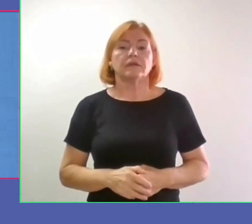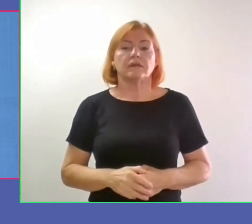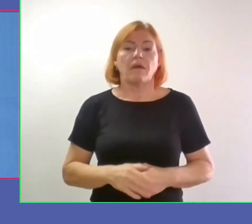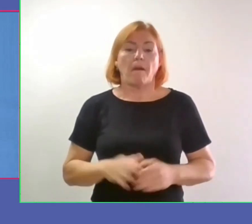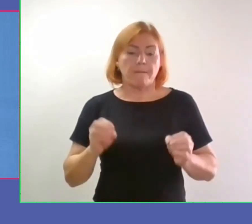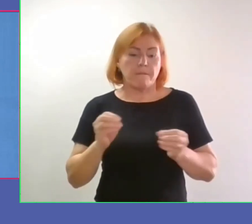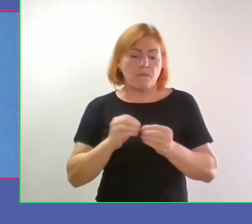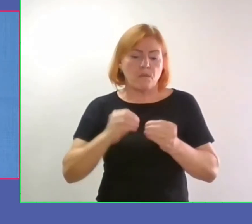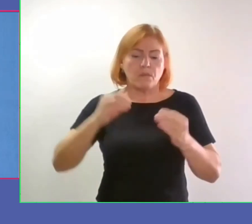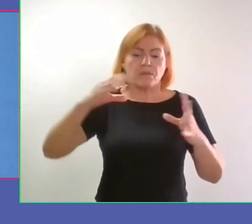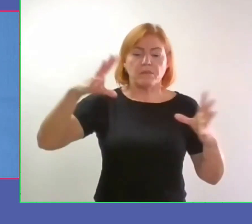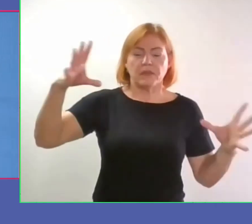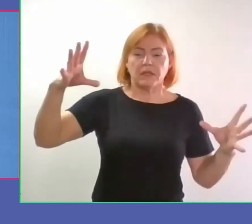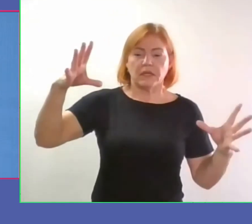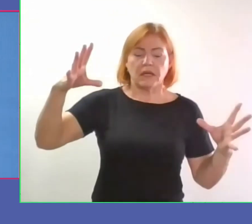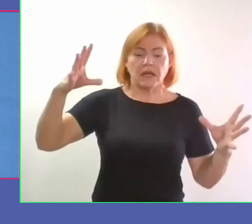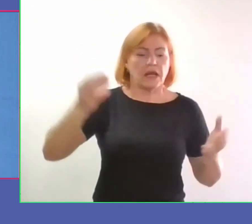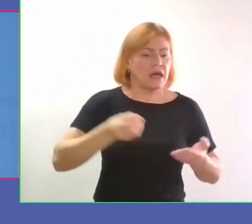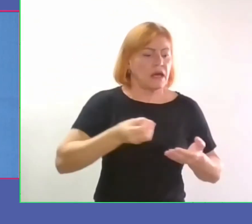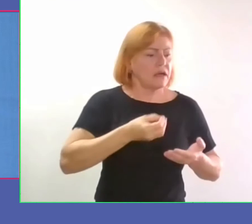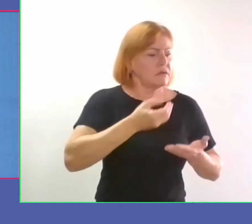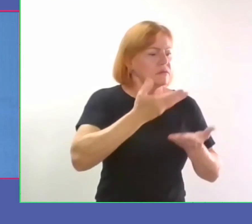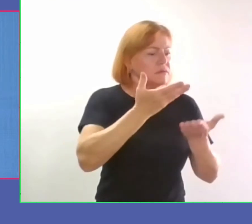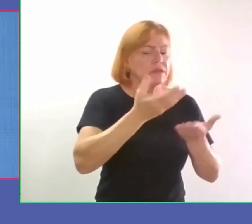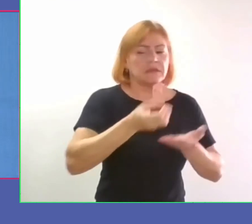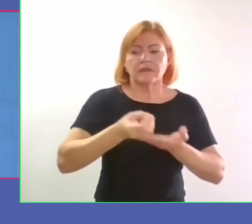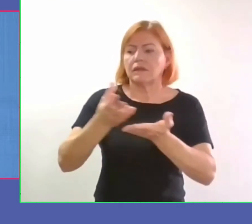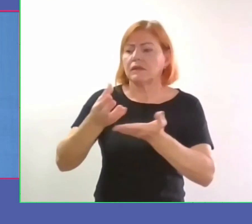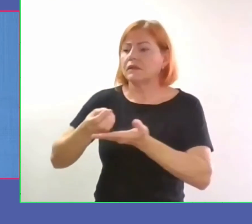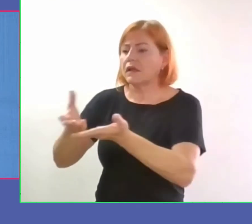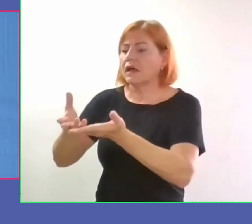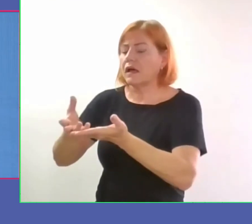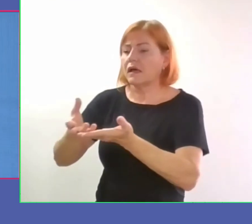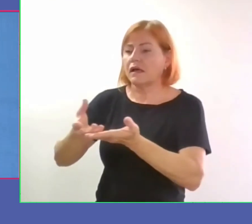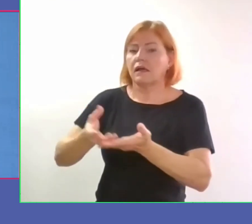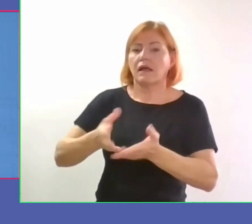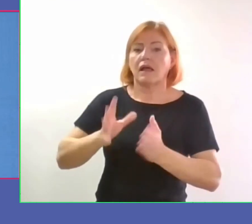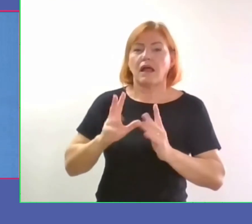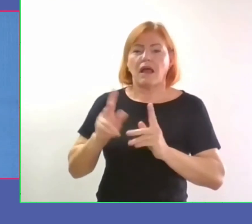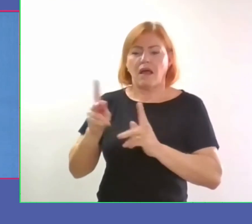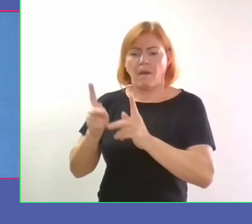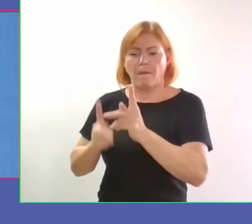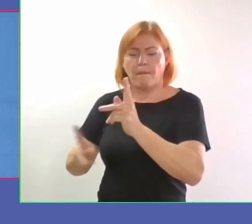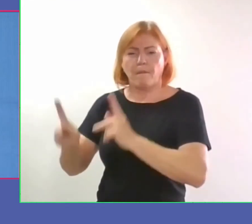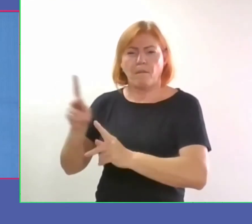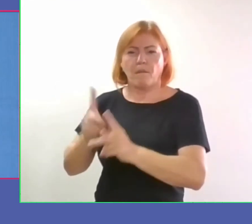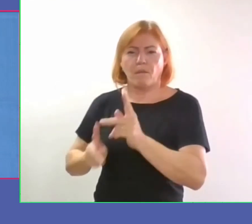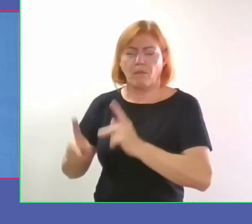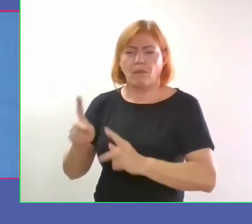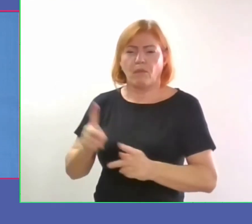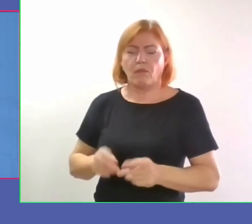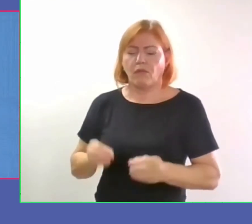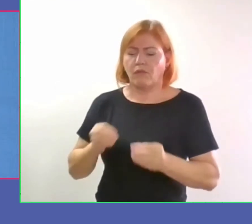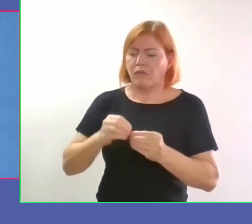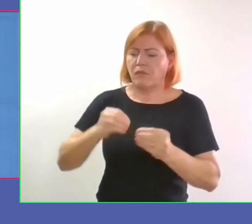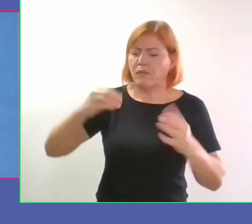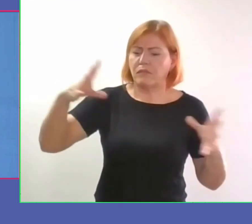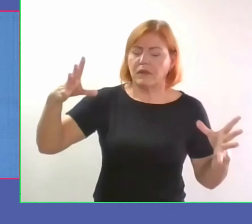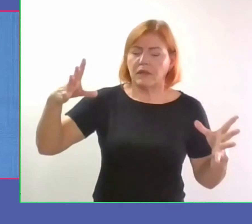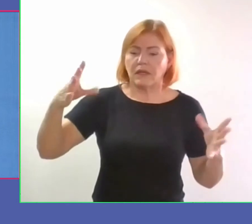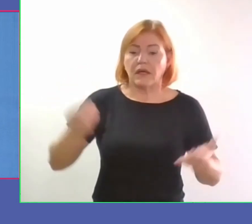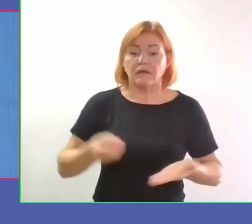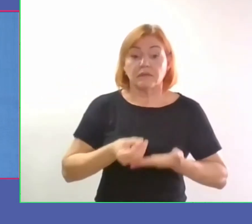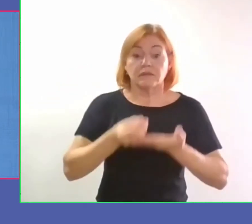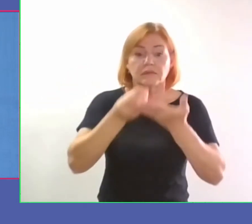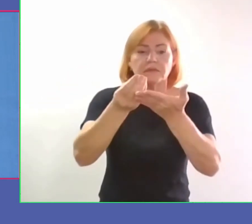acontece quando nós oferecemos o pouco que nós temos para o Senhor e em